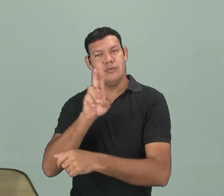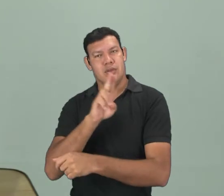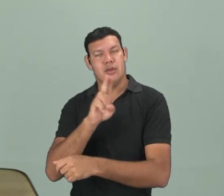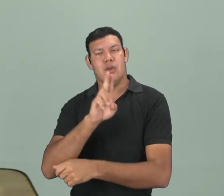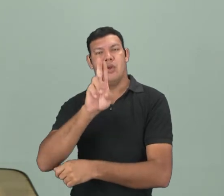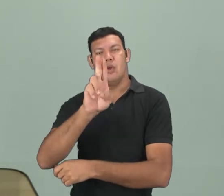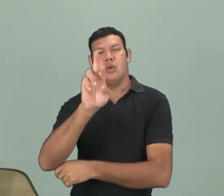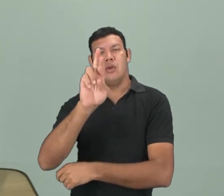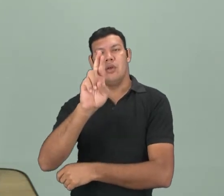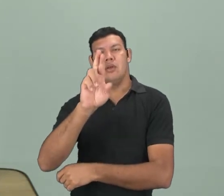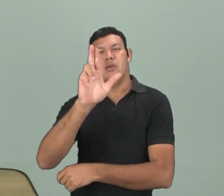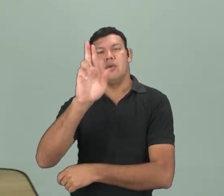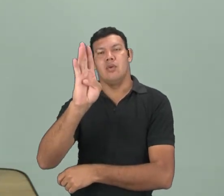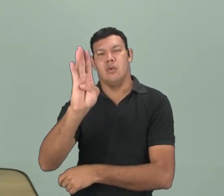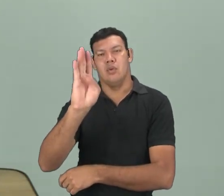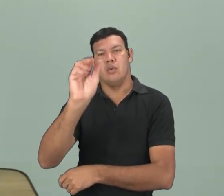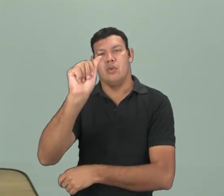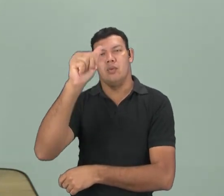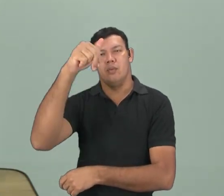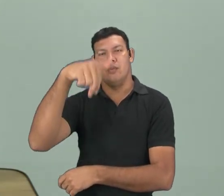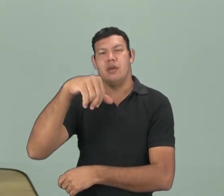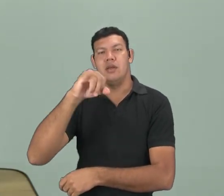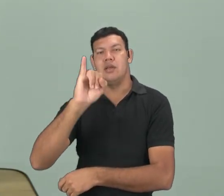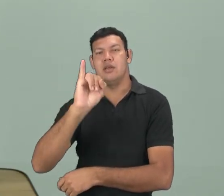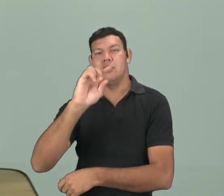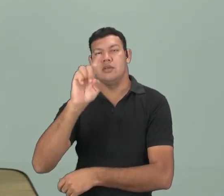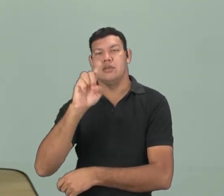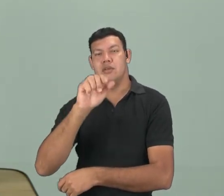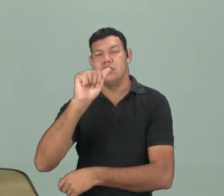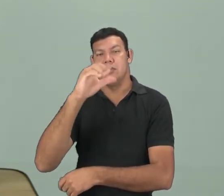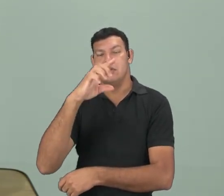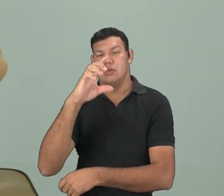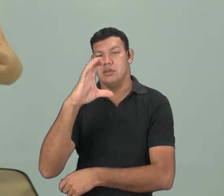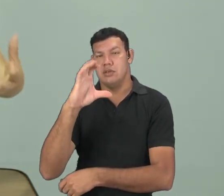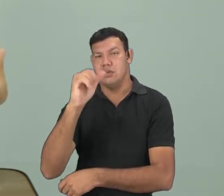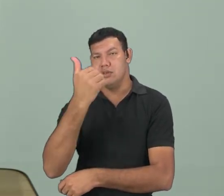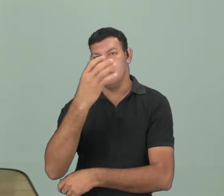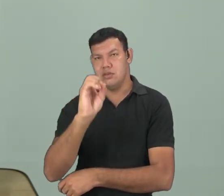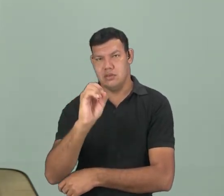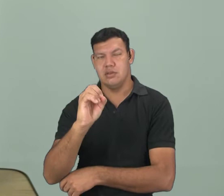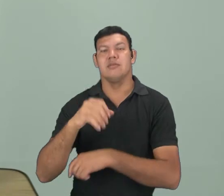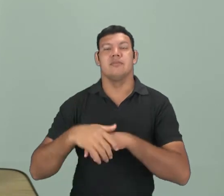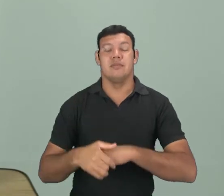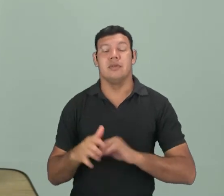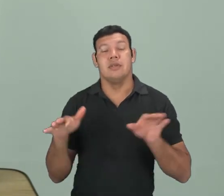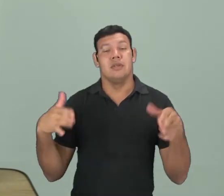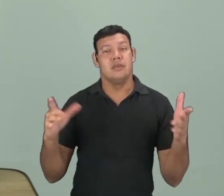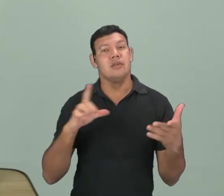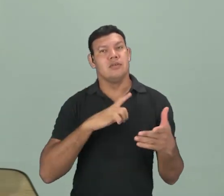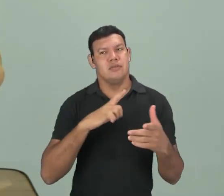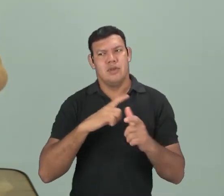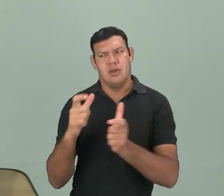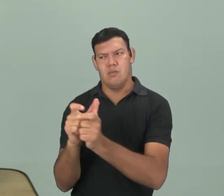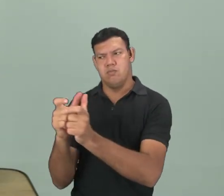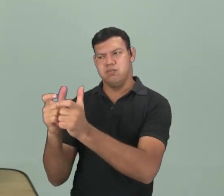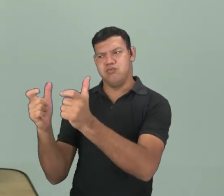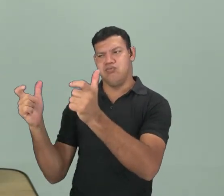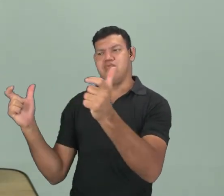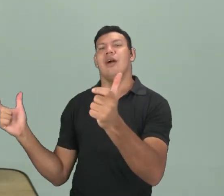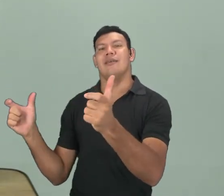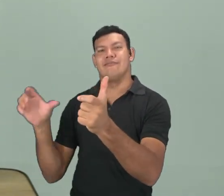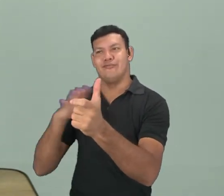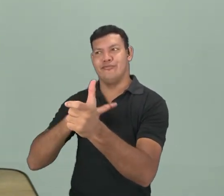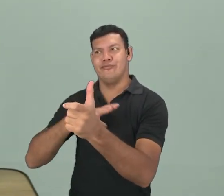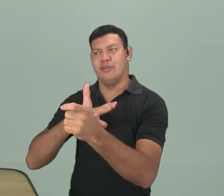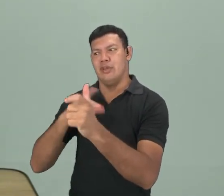de casas, indústrias, todo esse processo a gente chama de urbanização. A gente teve esse aumento, né, das cidades, a população nas